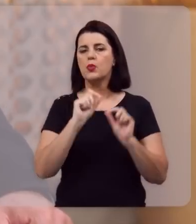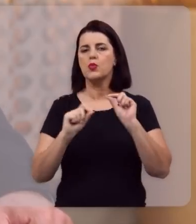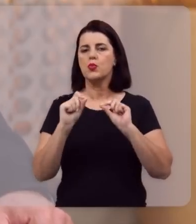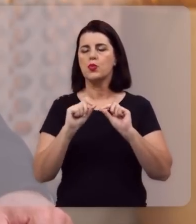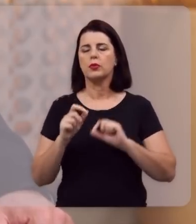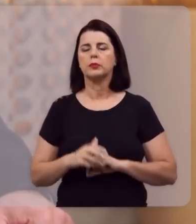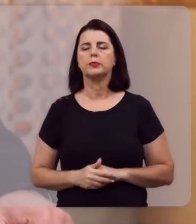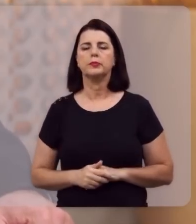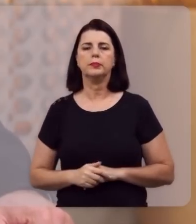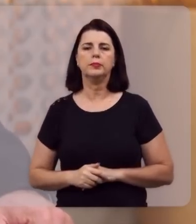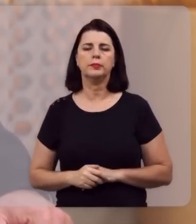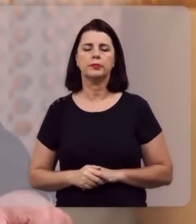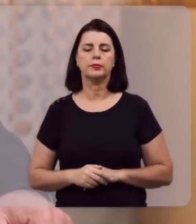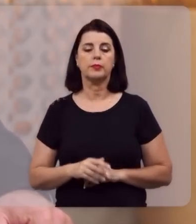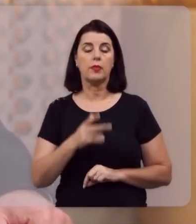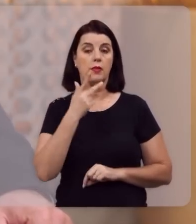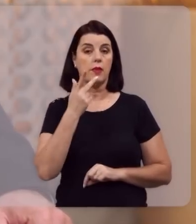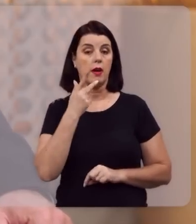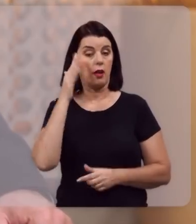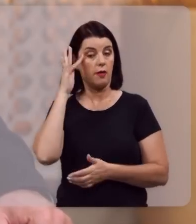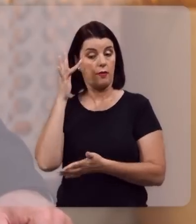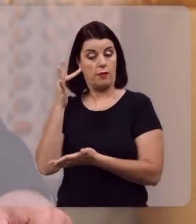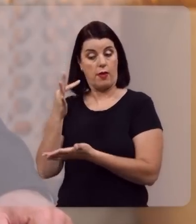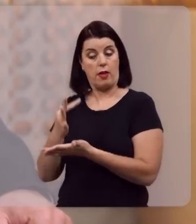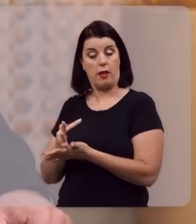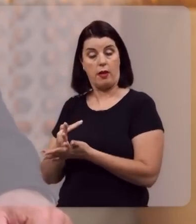interessante. Ele fala de fé